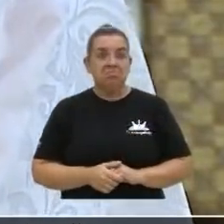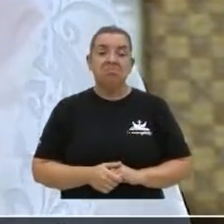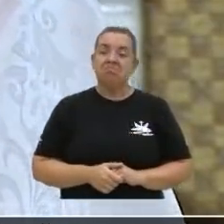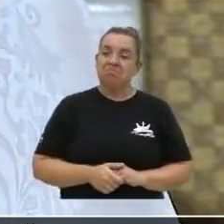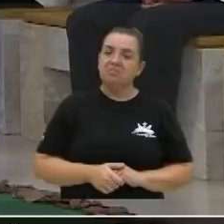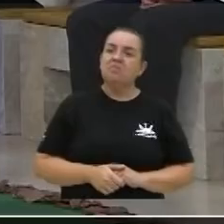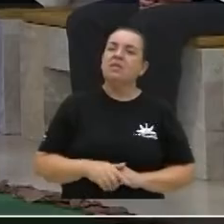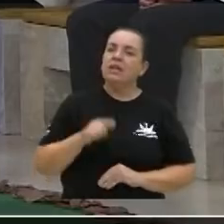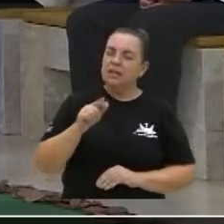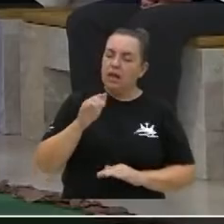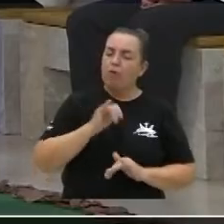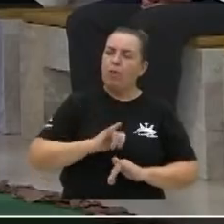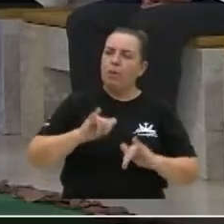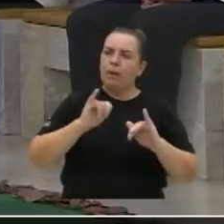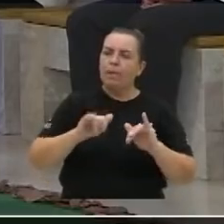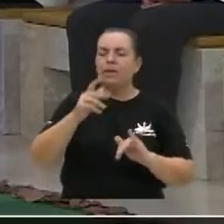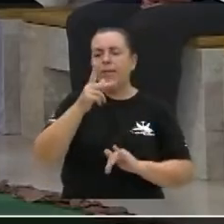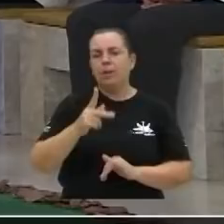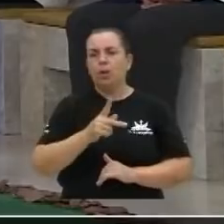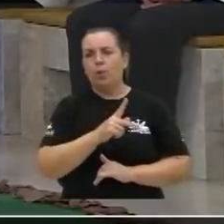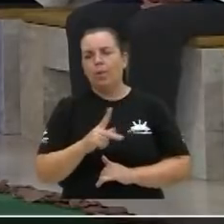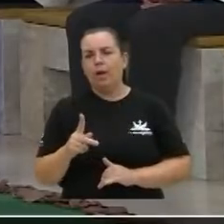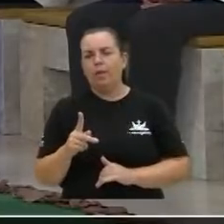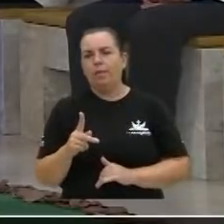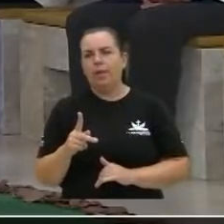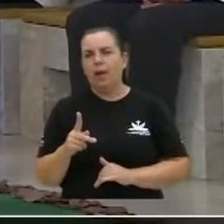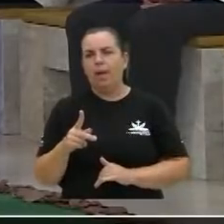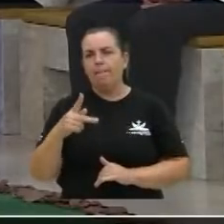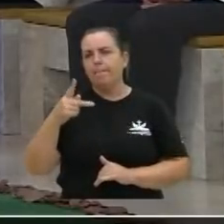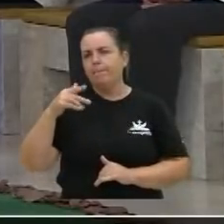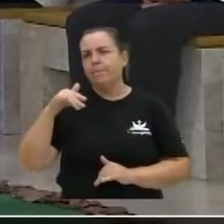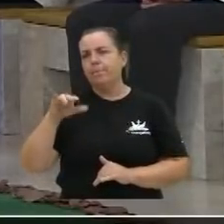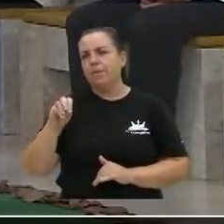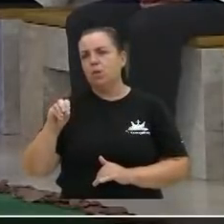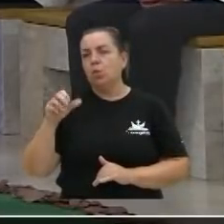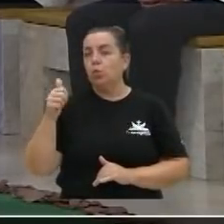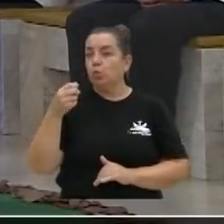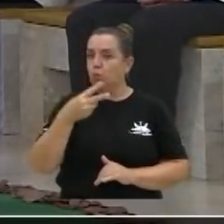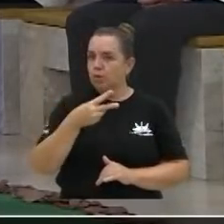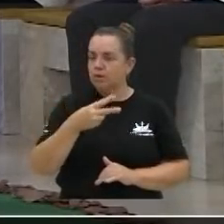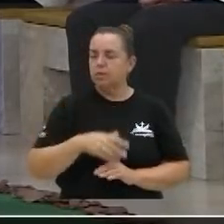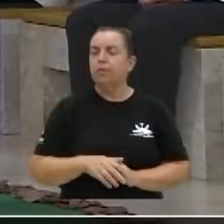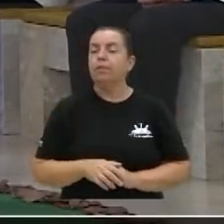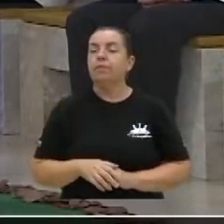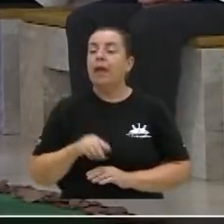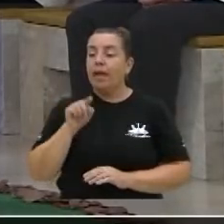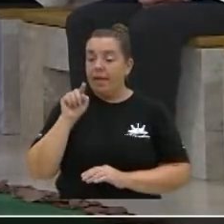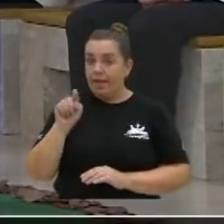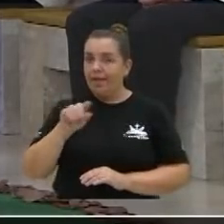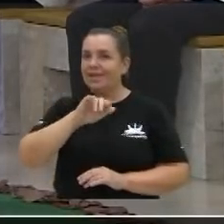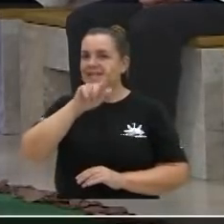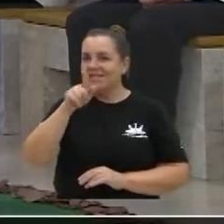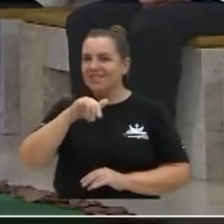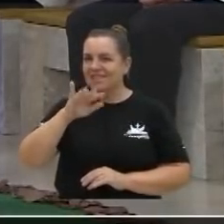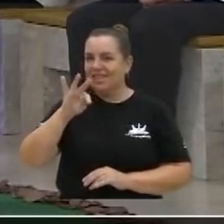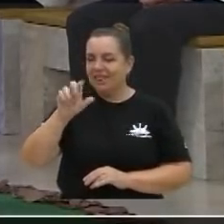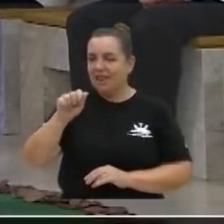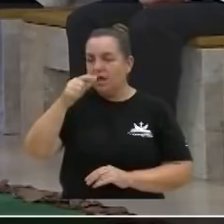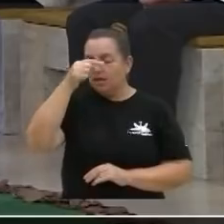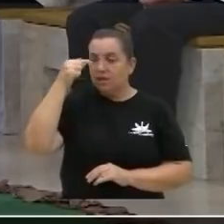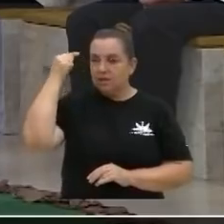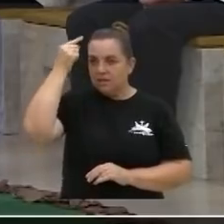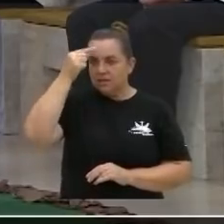que foi proclamada pelo Papa Pio XII como a